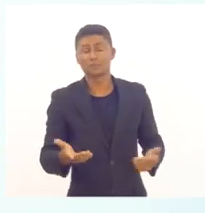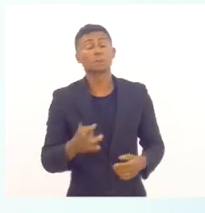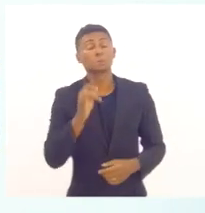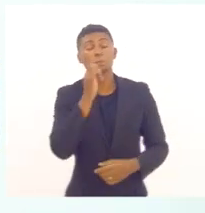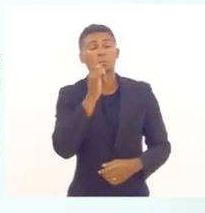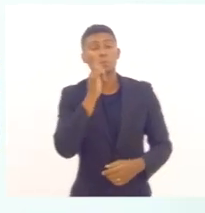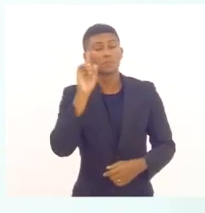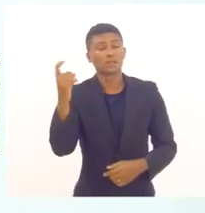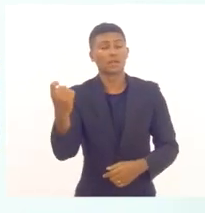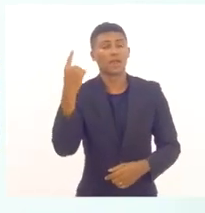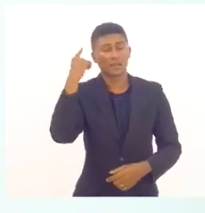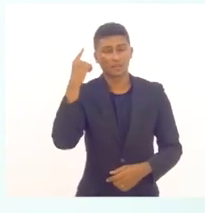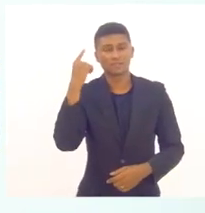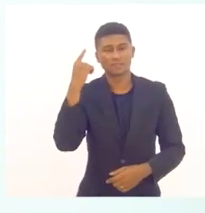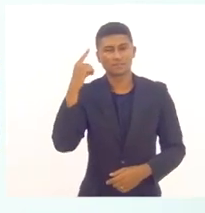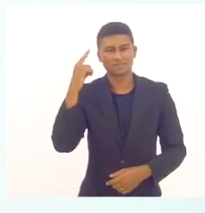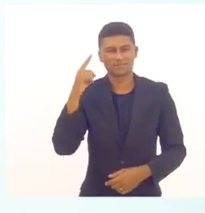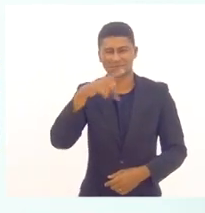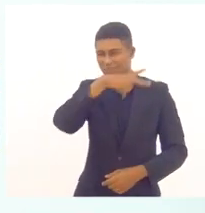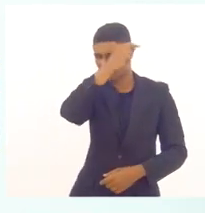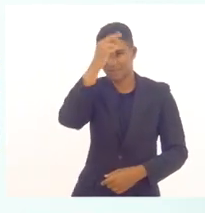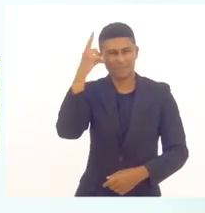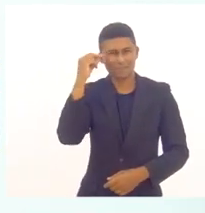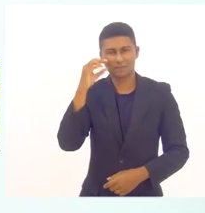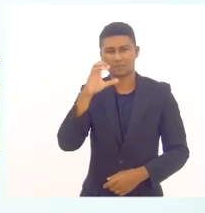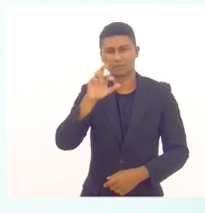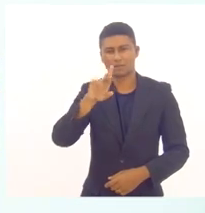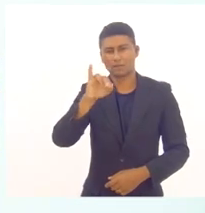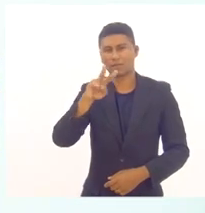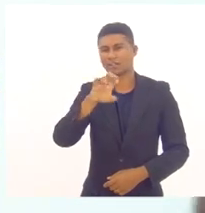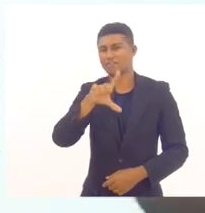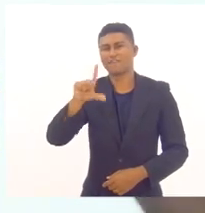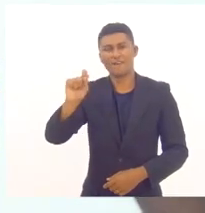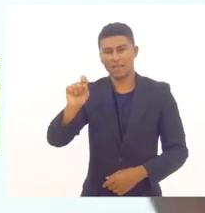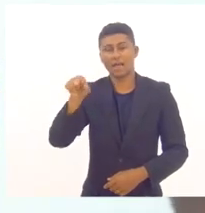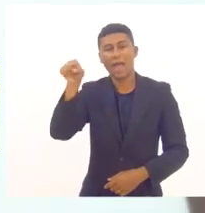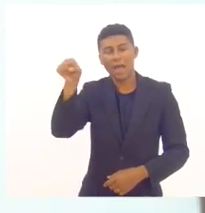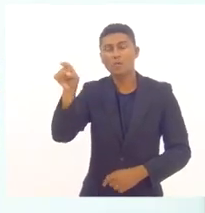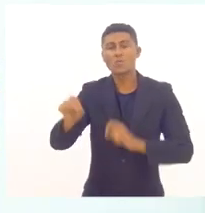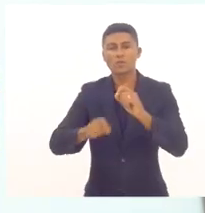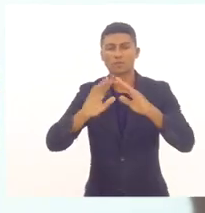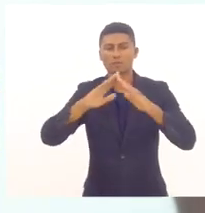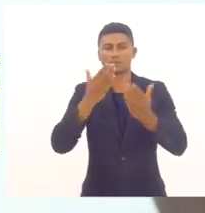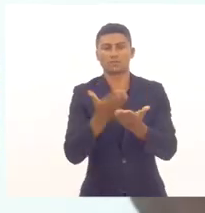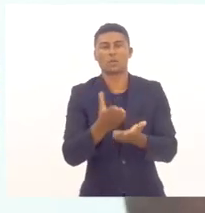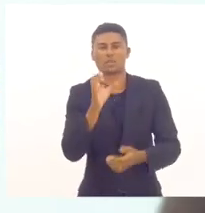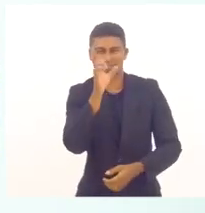ex-prefeito Crivella, que ao final do mandato abriu as escolas aos sábados,